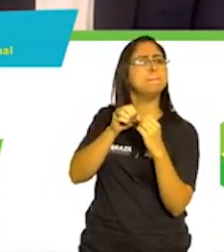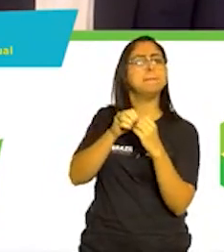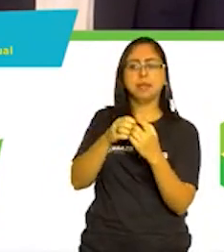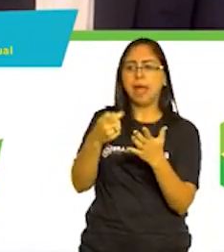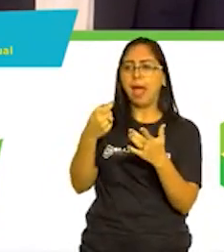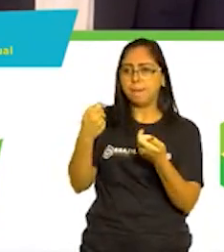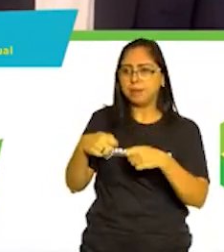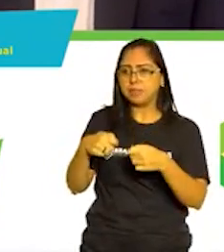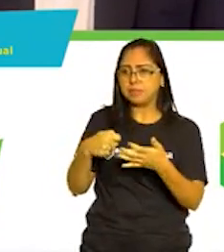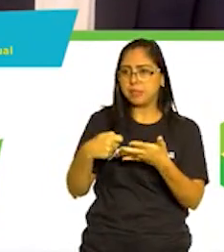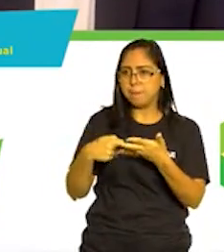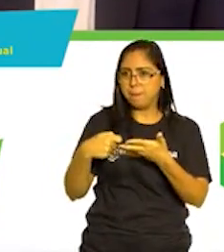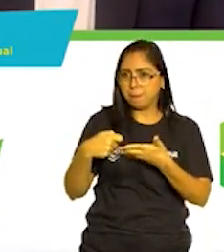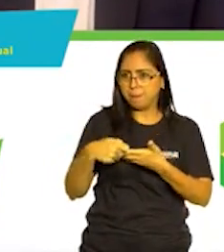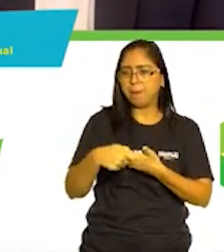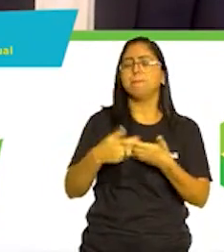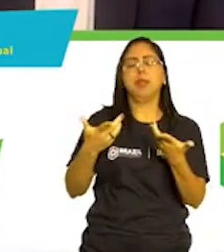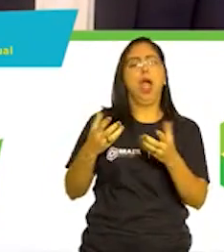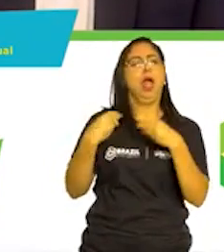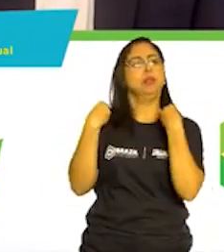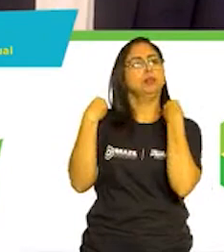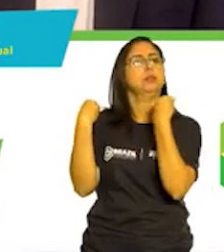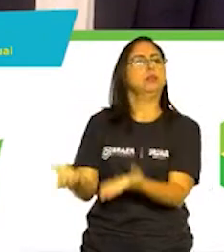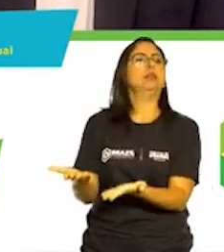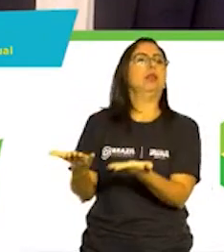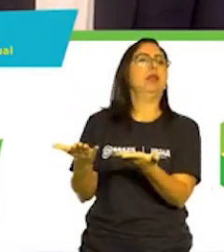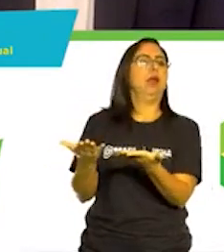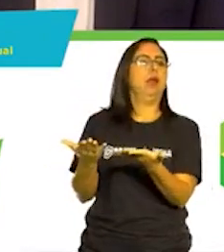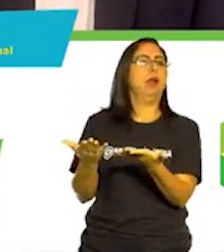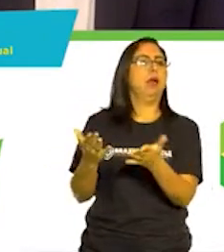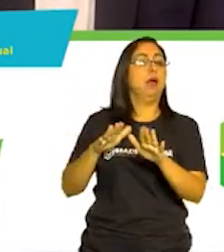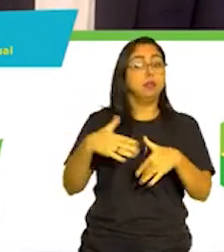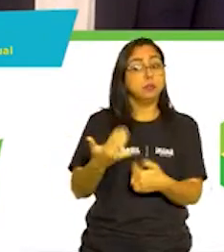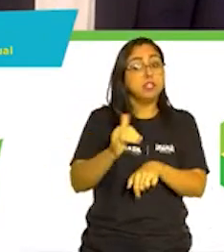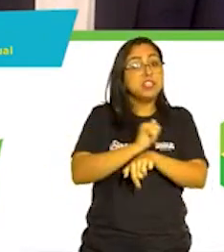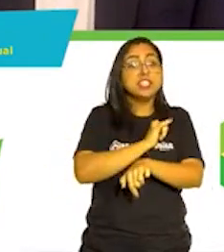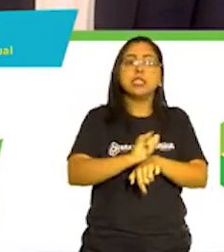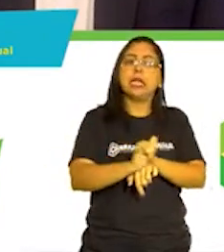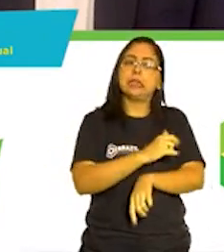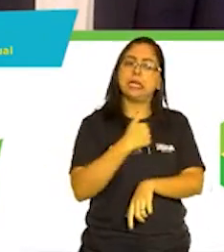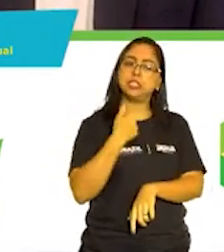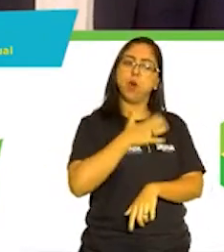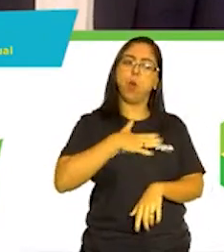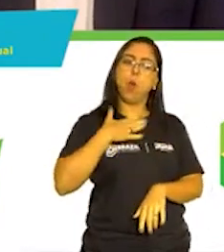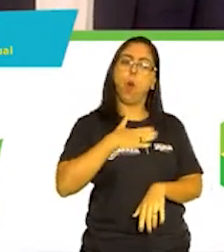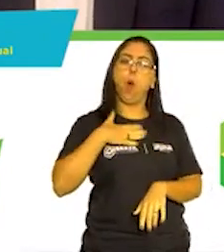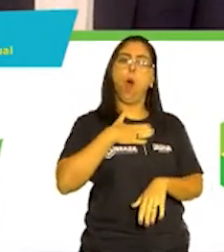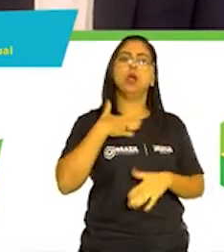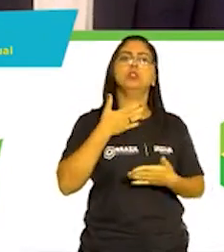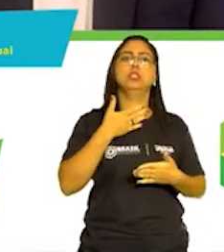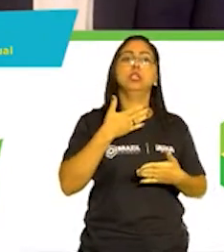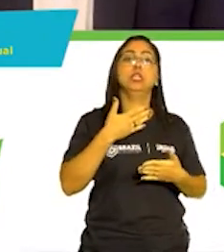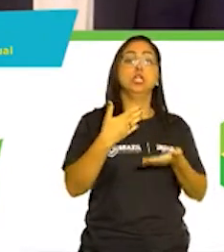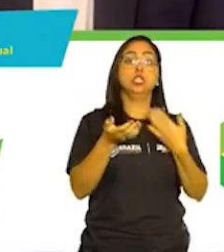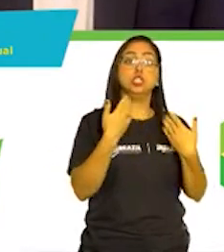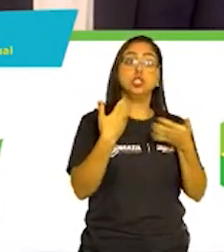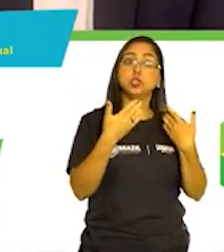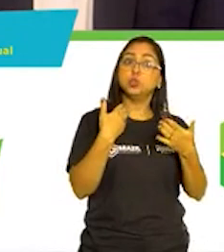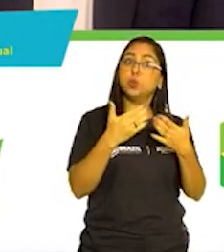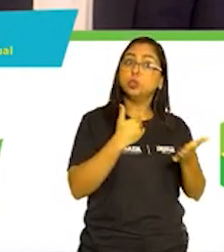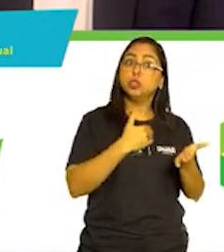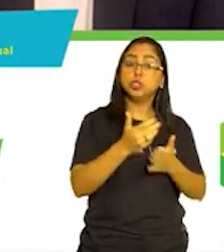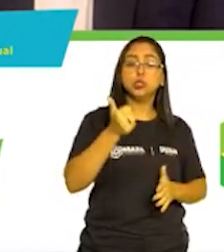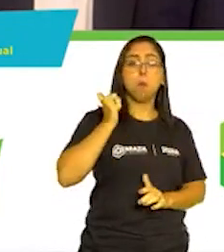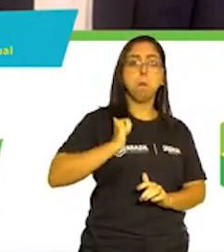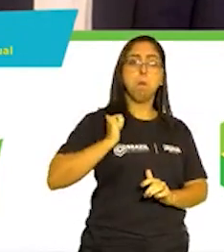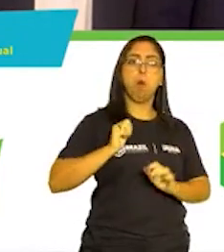ter mecanismos de entrada e saída, que é o que eu gosto. E a gente vem discutindo isso desde o início da Bolsa Família, né? Acho que o PB aí,